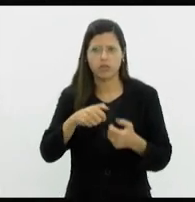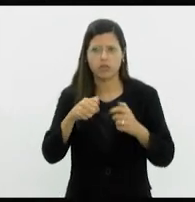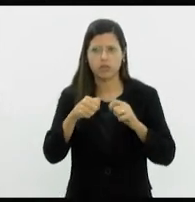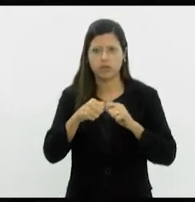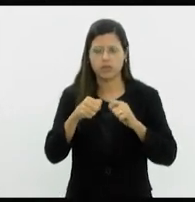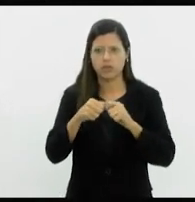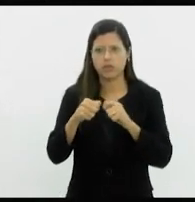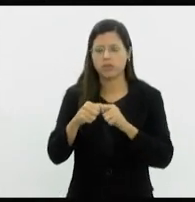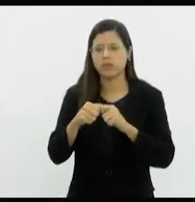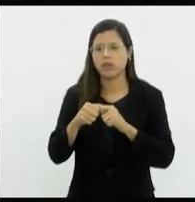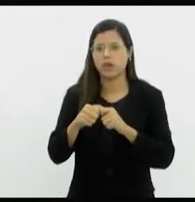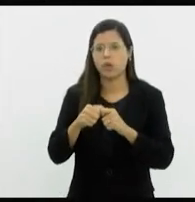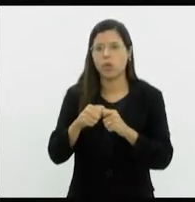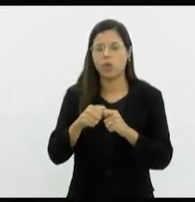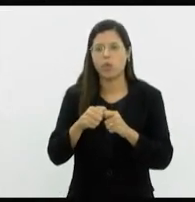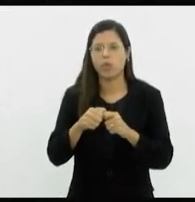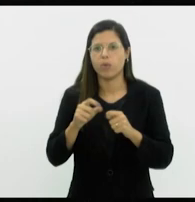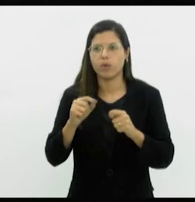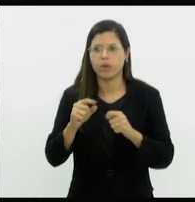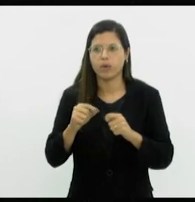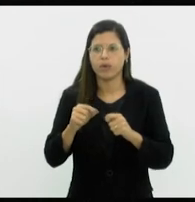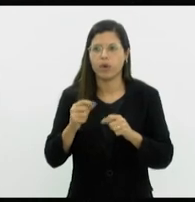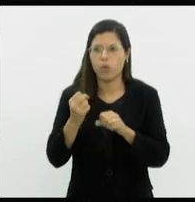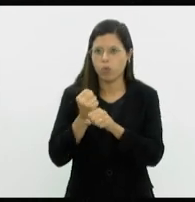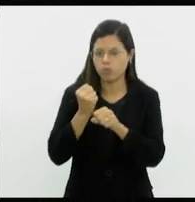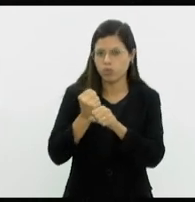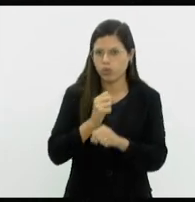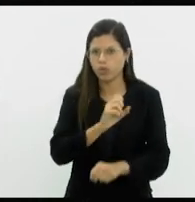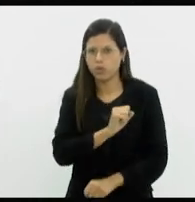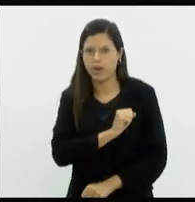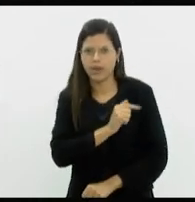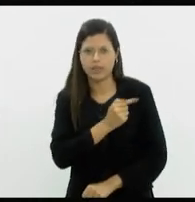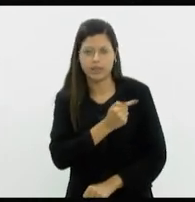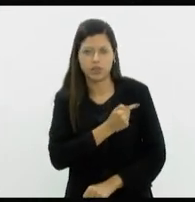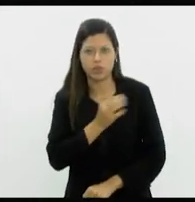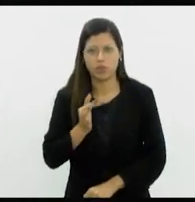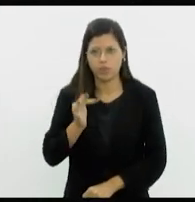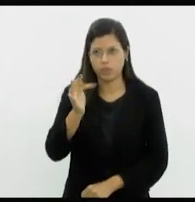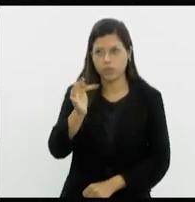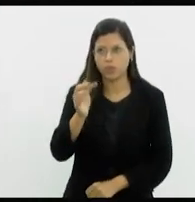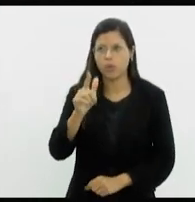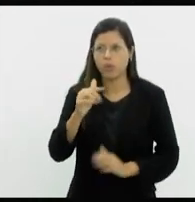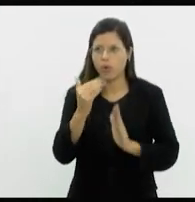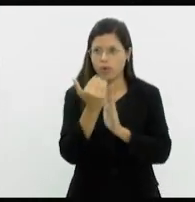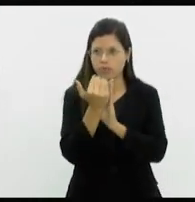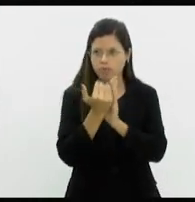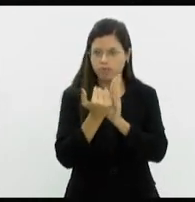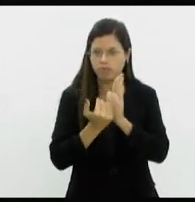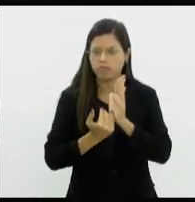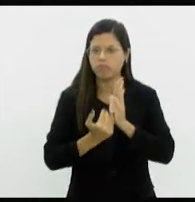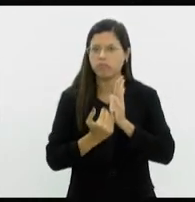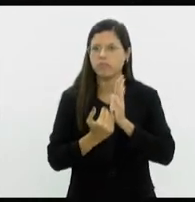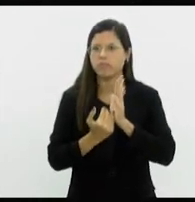o lançamento da plataforma Construindo a São Gonçalo do Futuro, que é uma discussão programática para